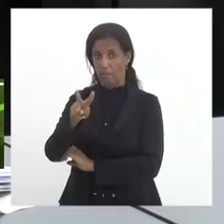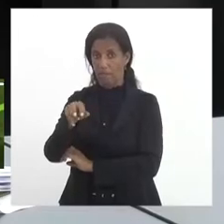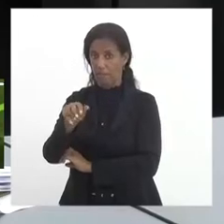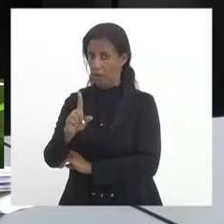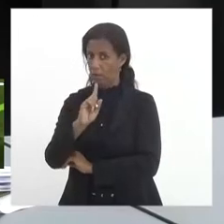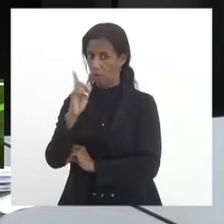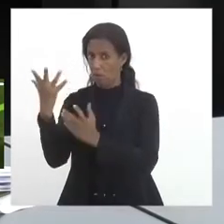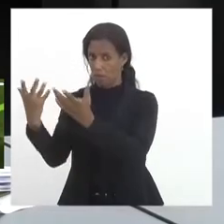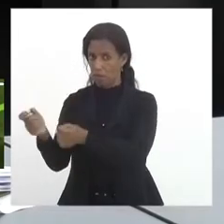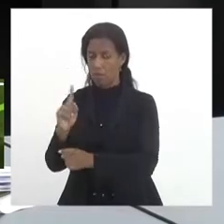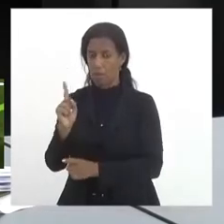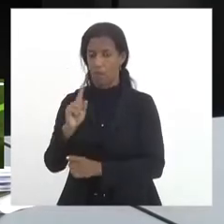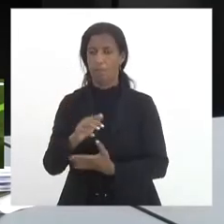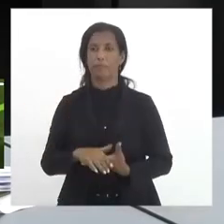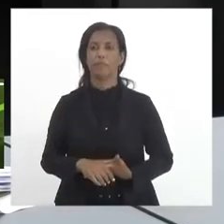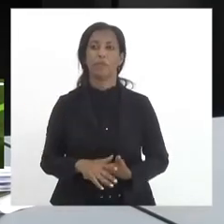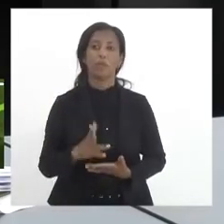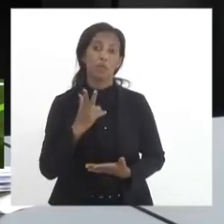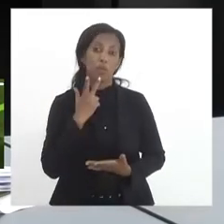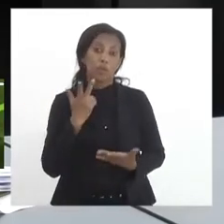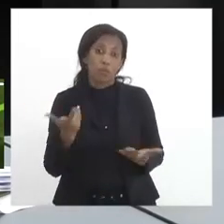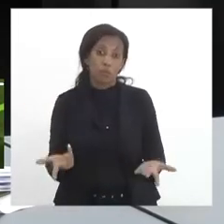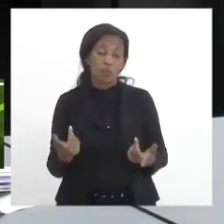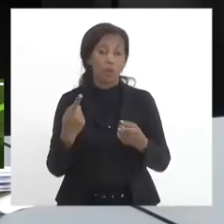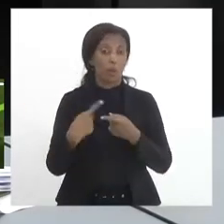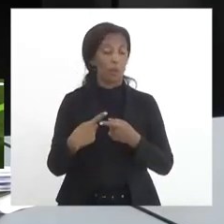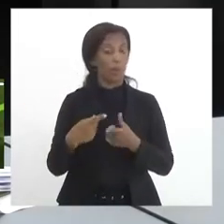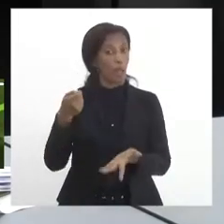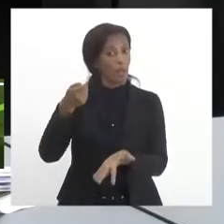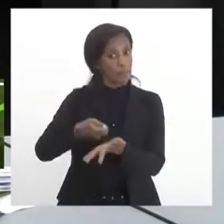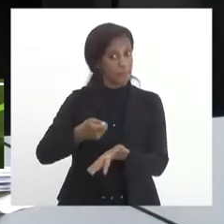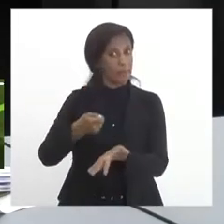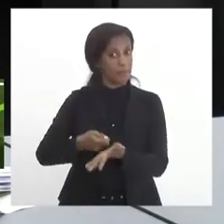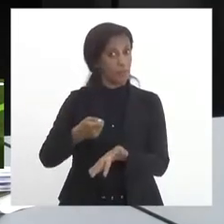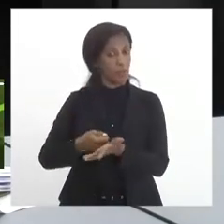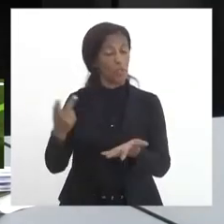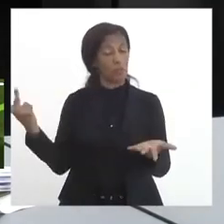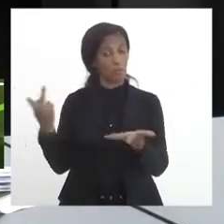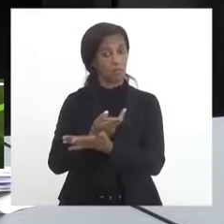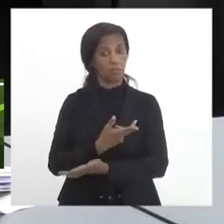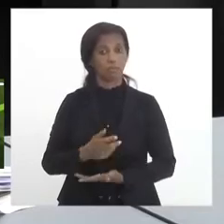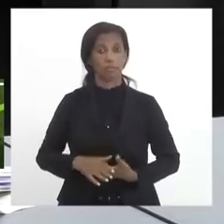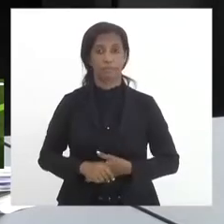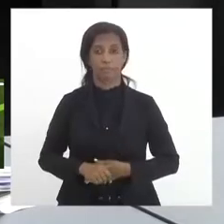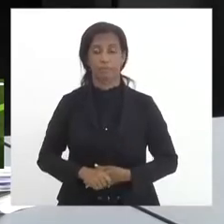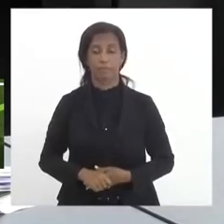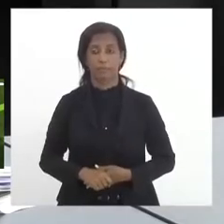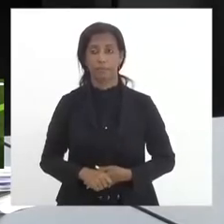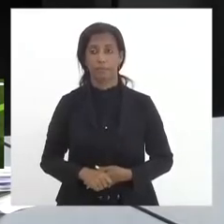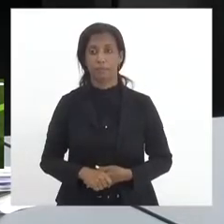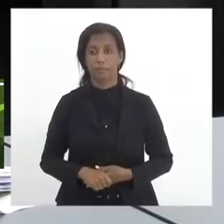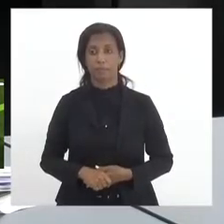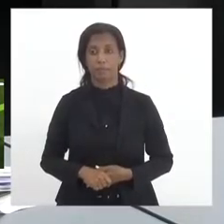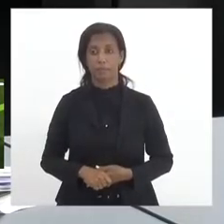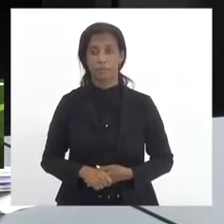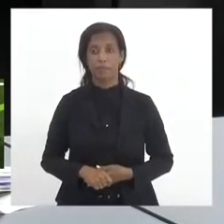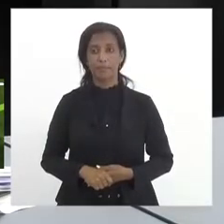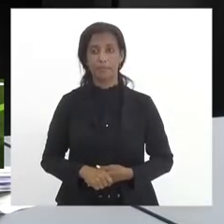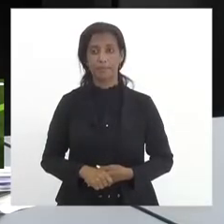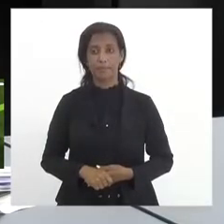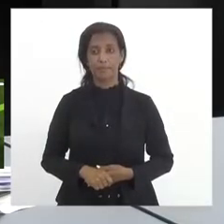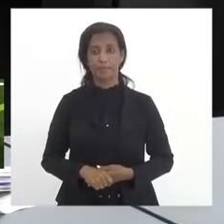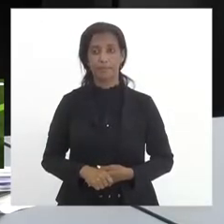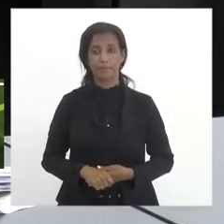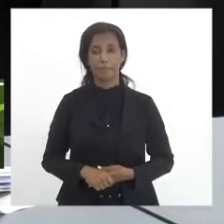Só a Espanha. Não, só estou fazendo menção porque as exigências estão acontecendo. E não é locomoção do